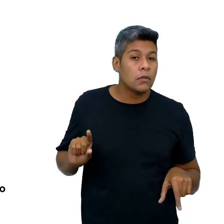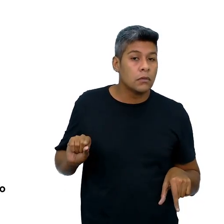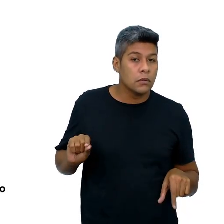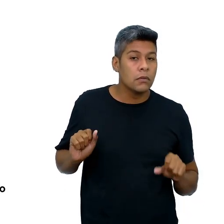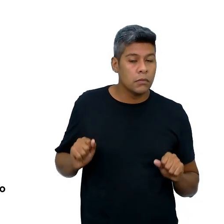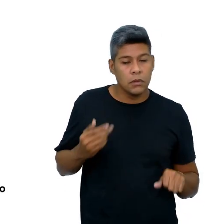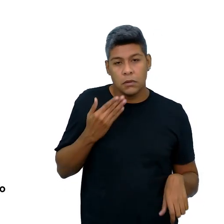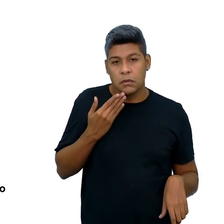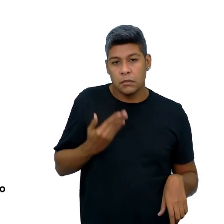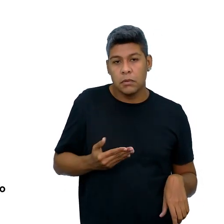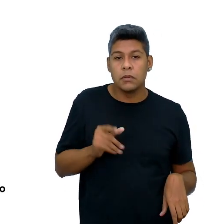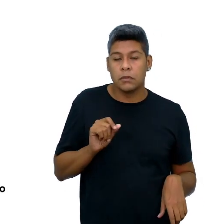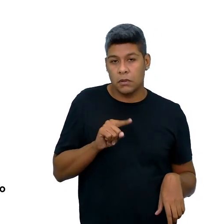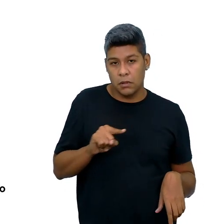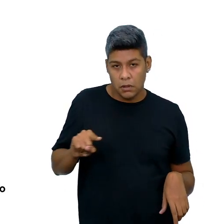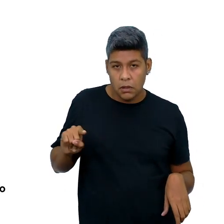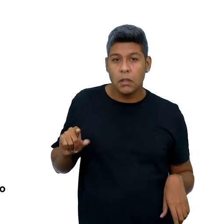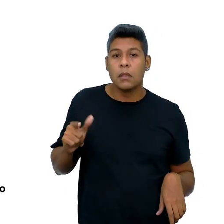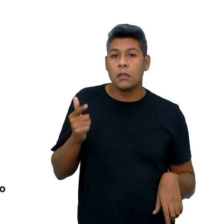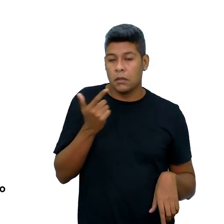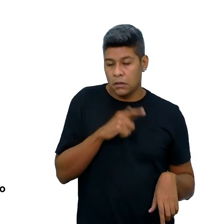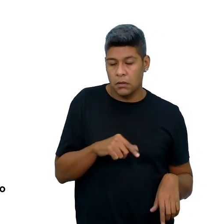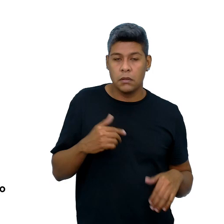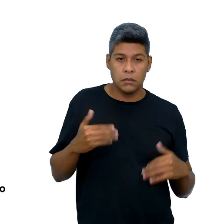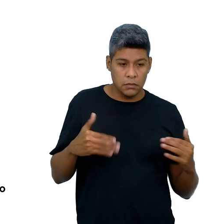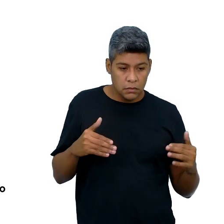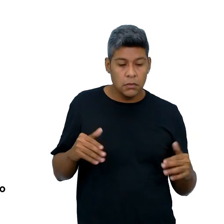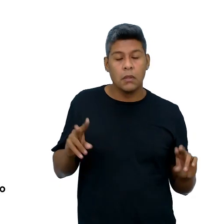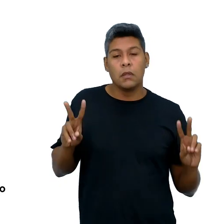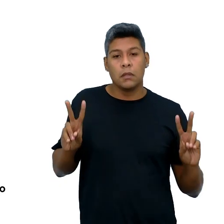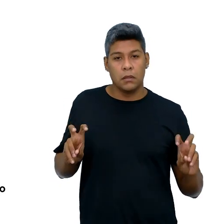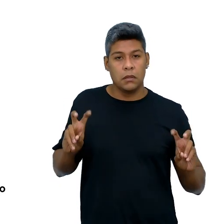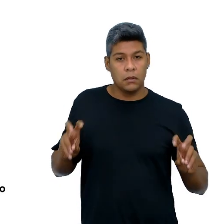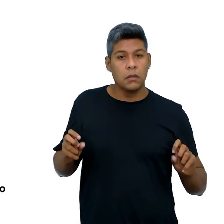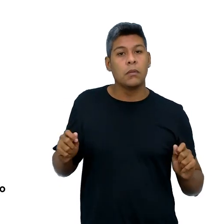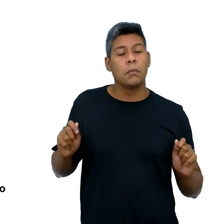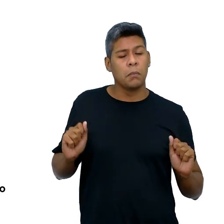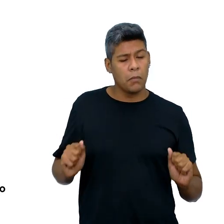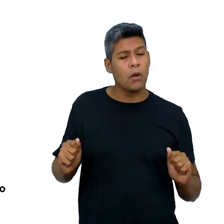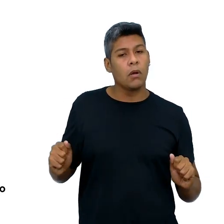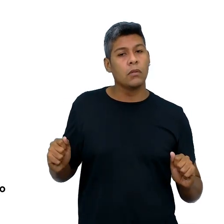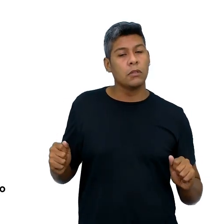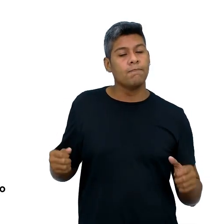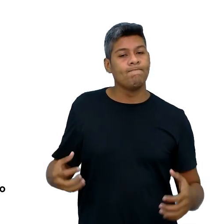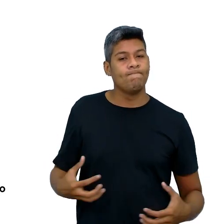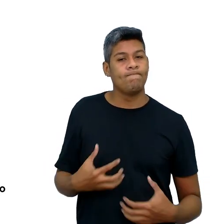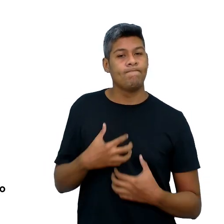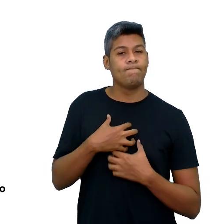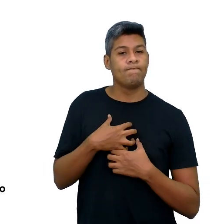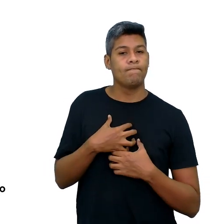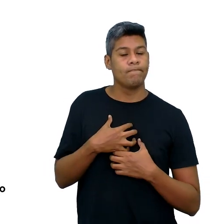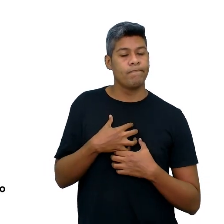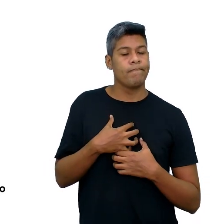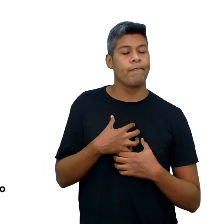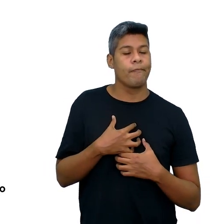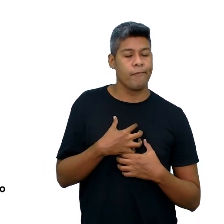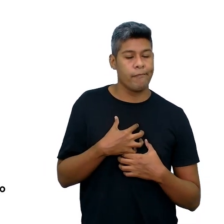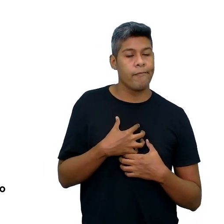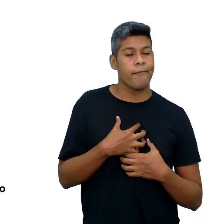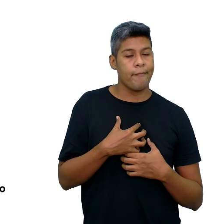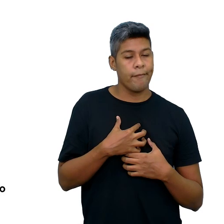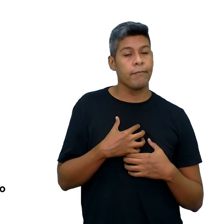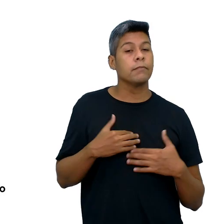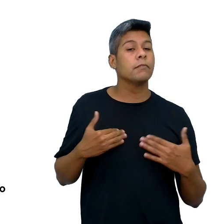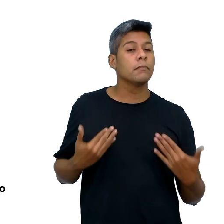poderá solicitar que eles apresentem aí exemplos de assuntos que provocam impacto, até mesmo que choquem, né?